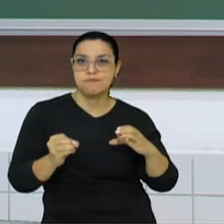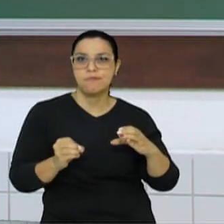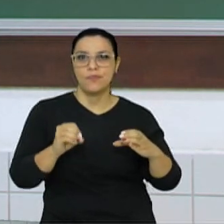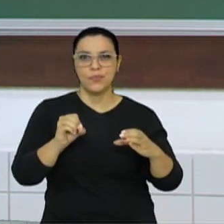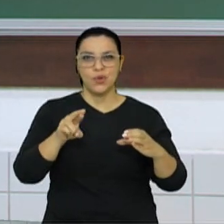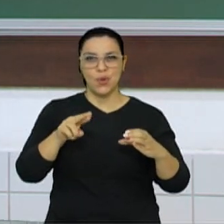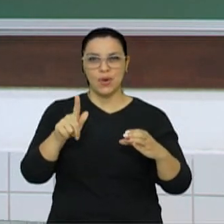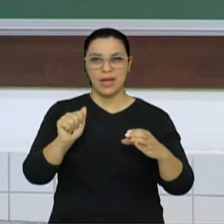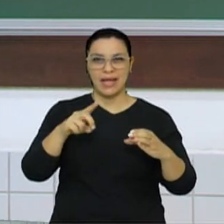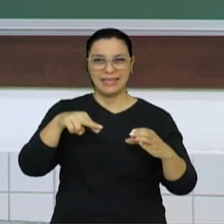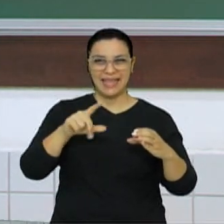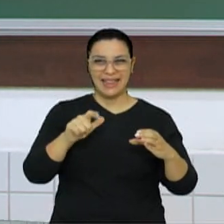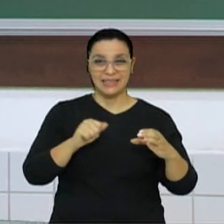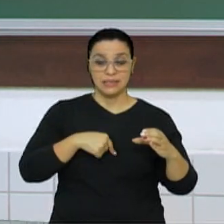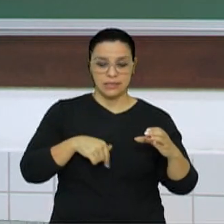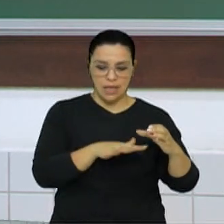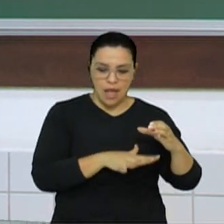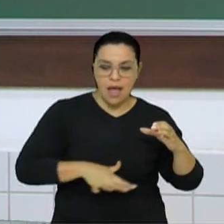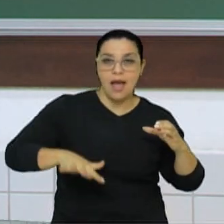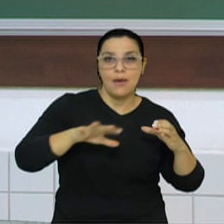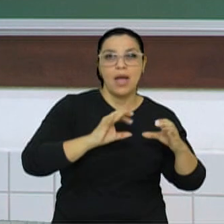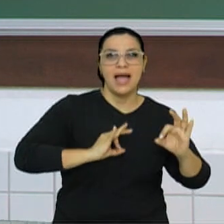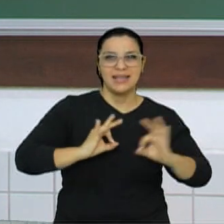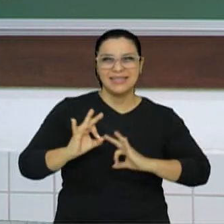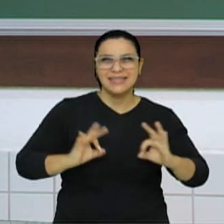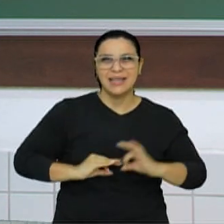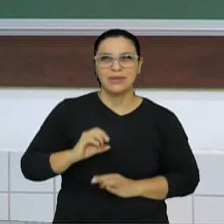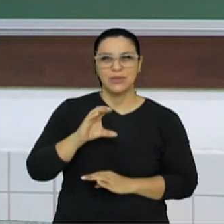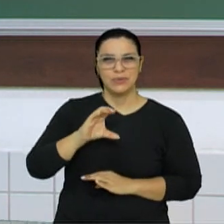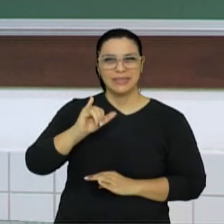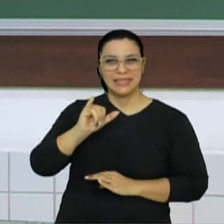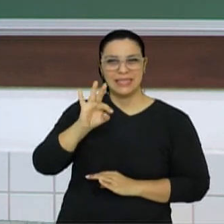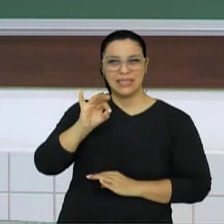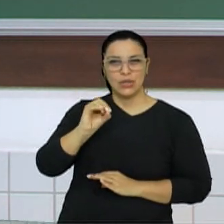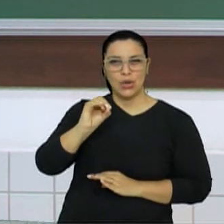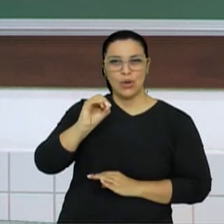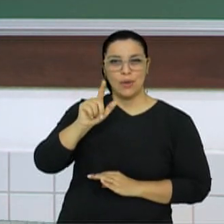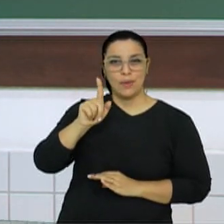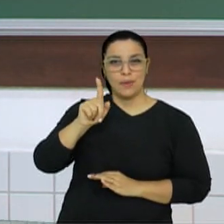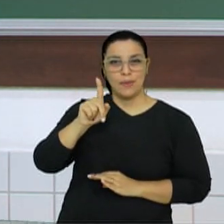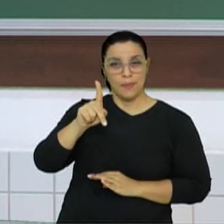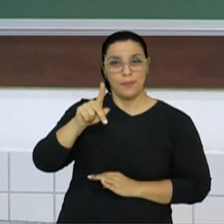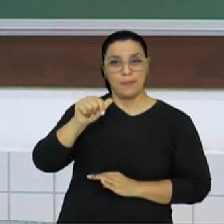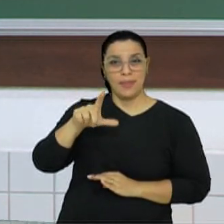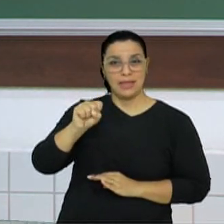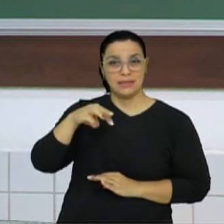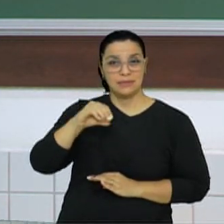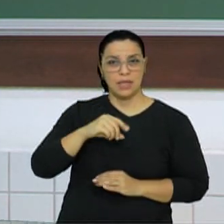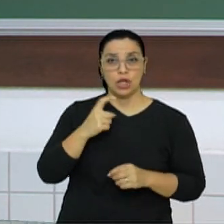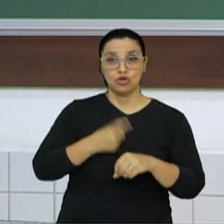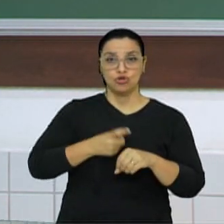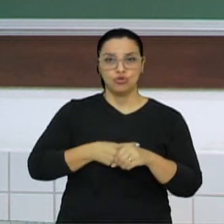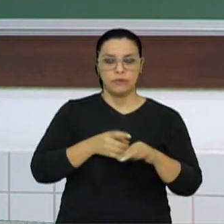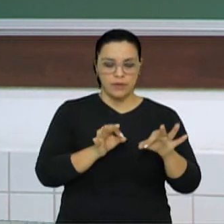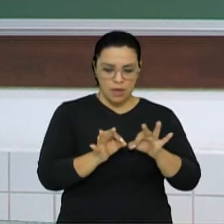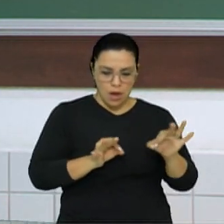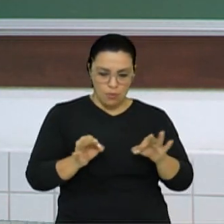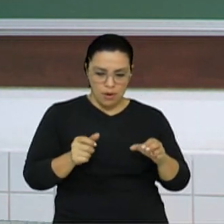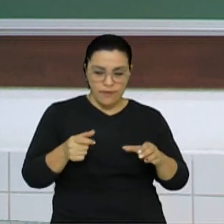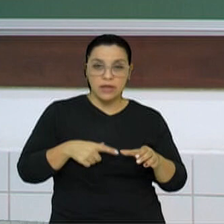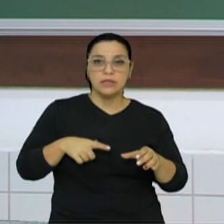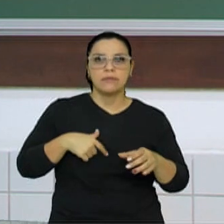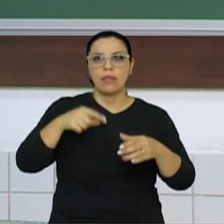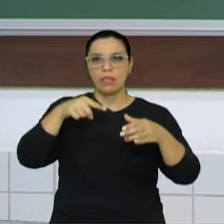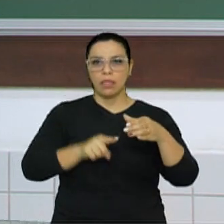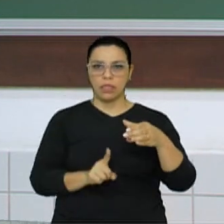por essa célula, vamos dizer assim, pela nossa célula, quando a gente começar a distribuir as organelas, elas fiquem firminhas, elas não fiquem boiando ali,